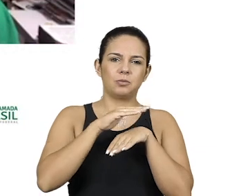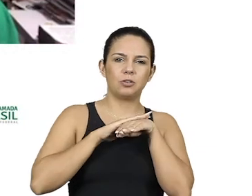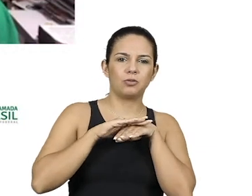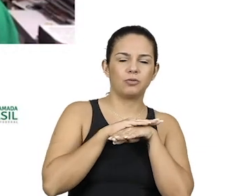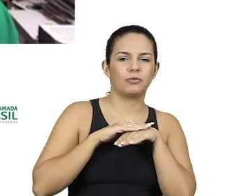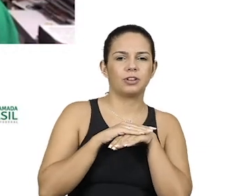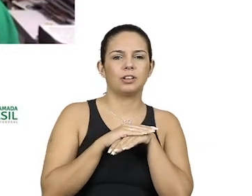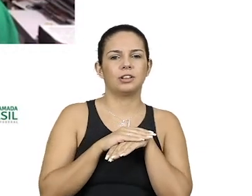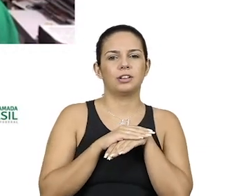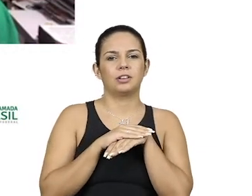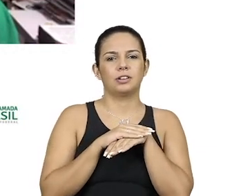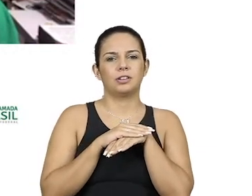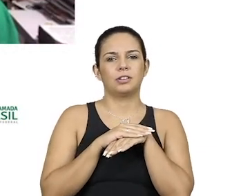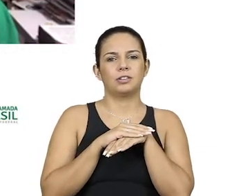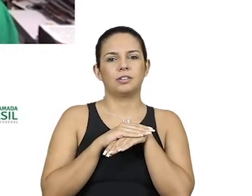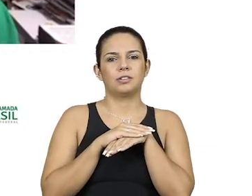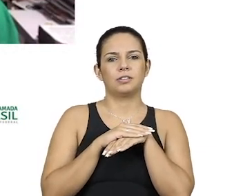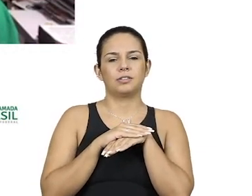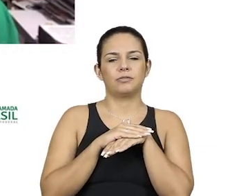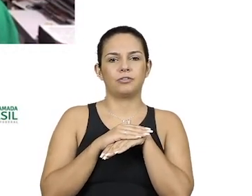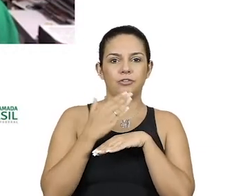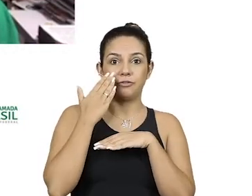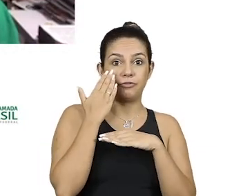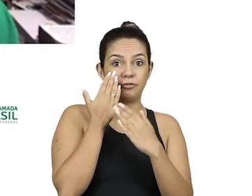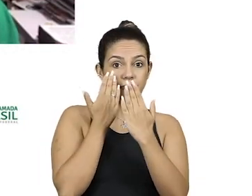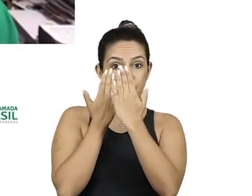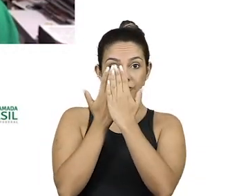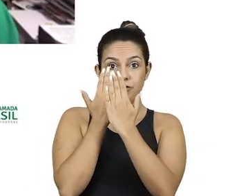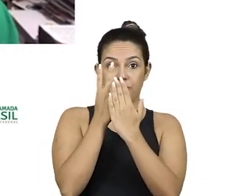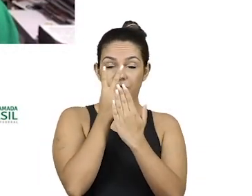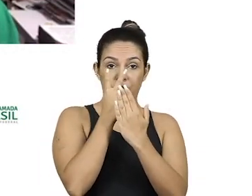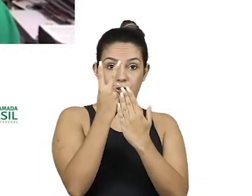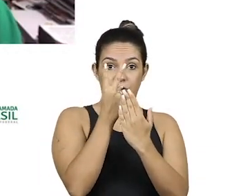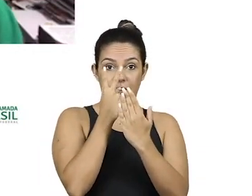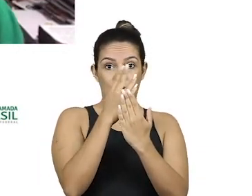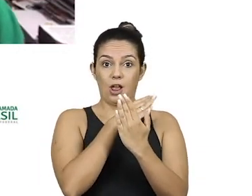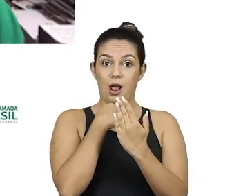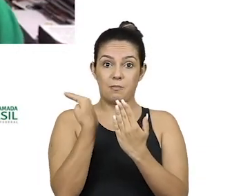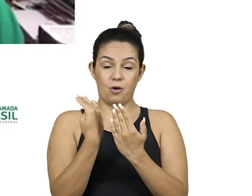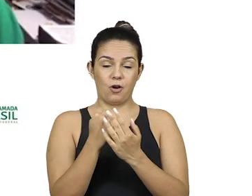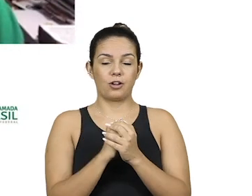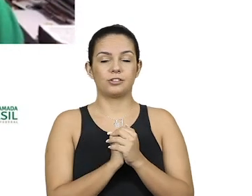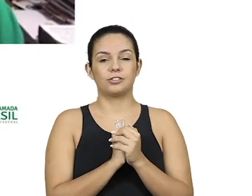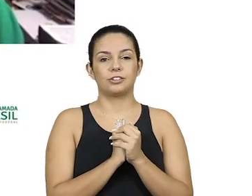conversa frente a frente, olho no olho com a morte,